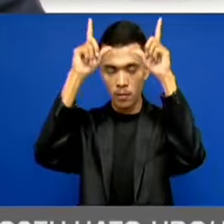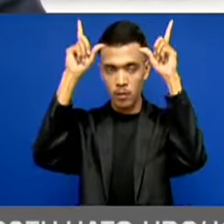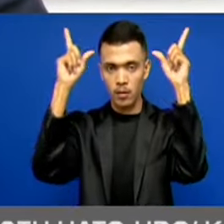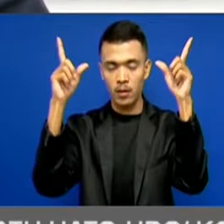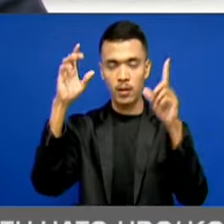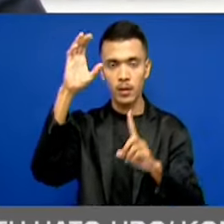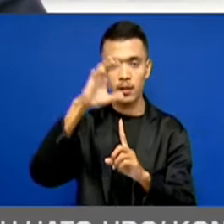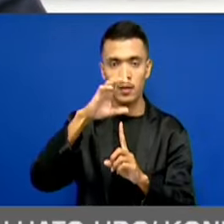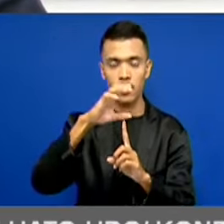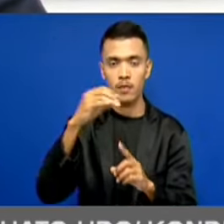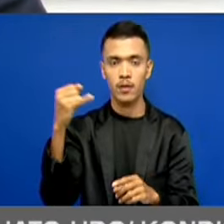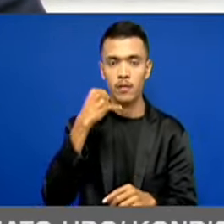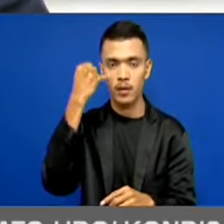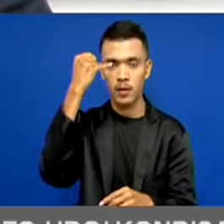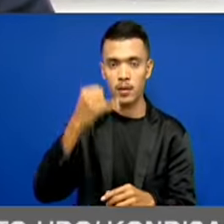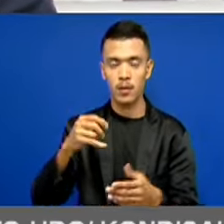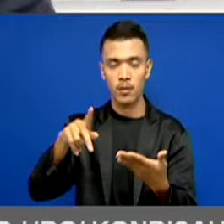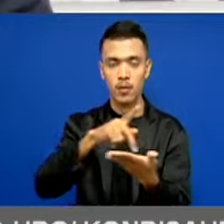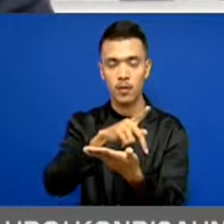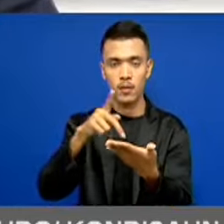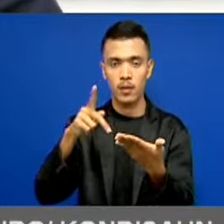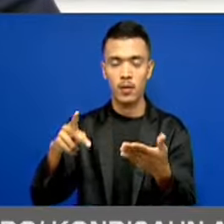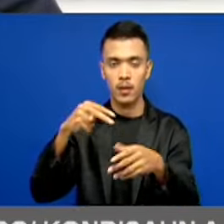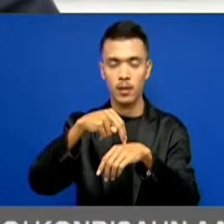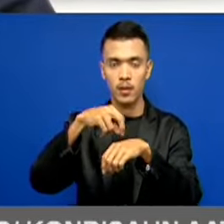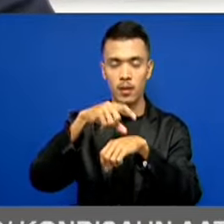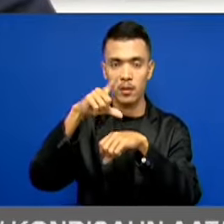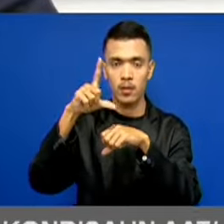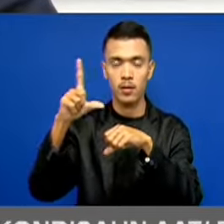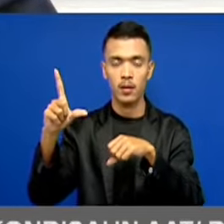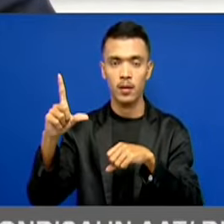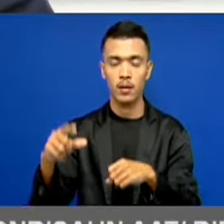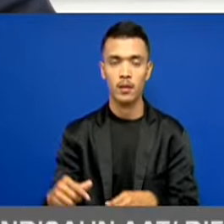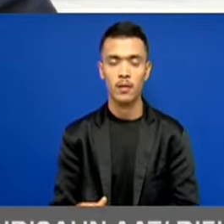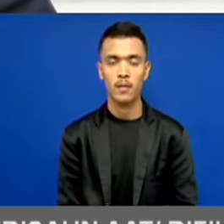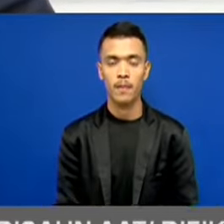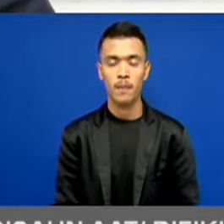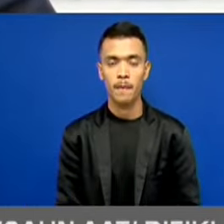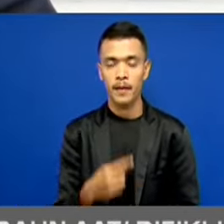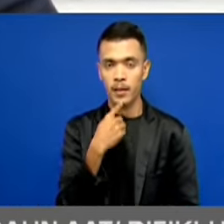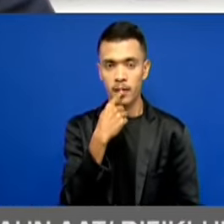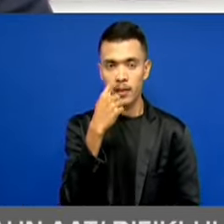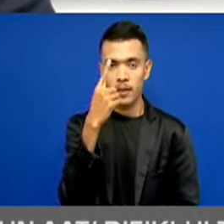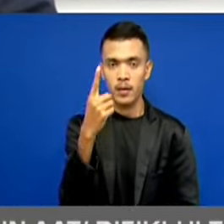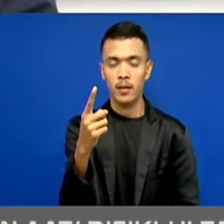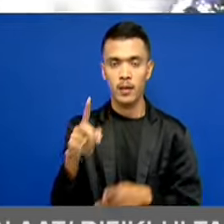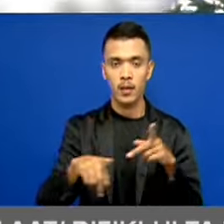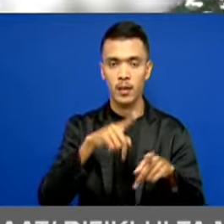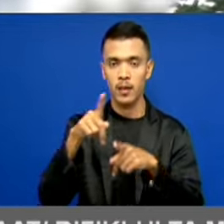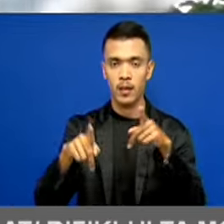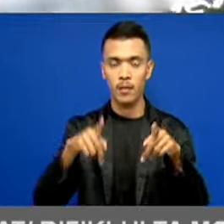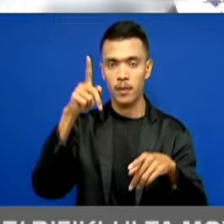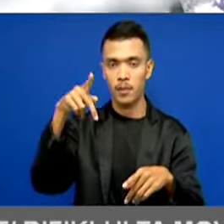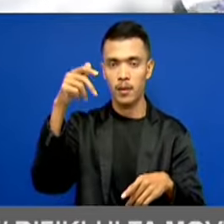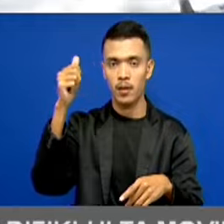Chefe de Departamento de Investigação Criminal Nacional, Superintendente Polícia João Belo dos Reis, informa cidadão